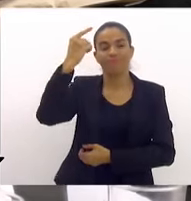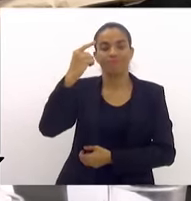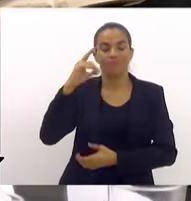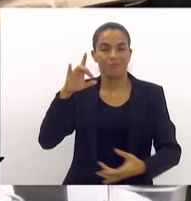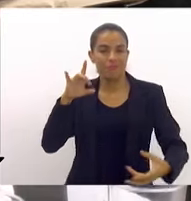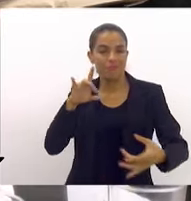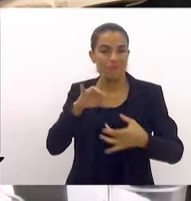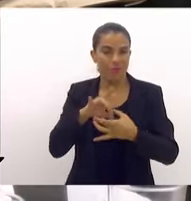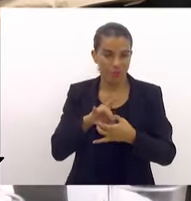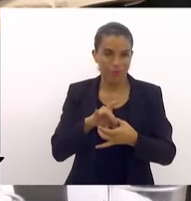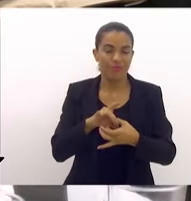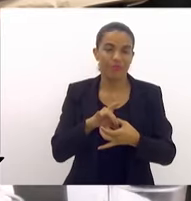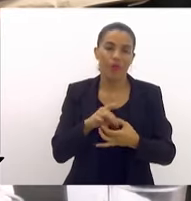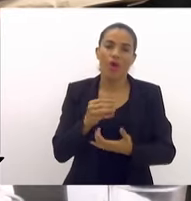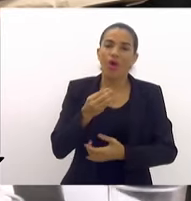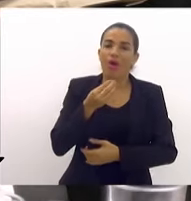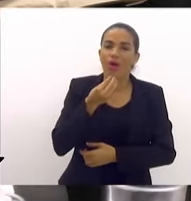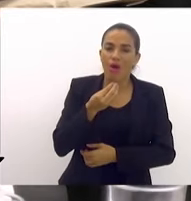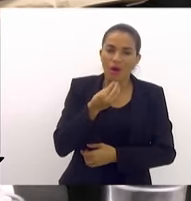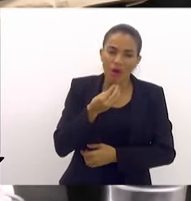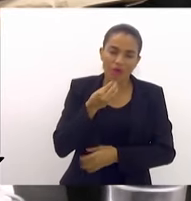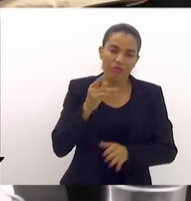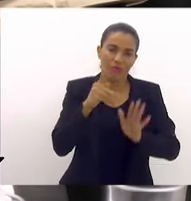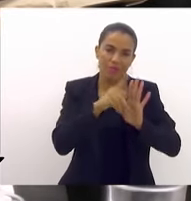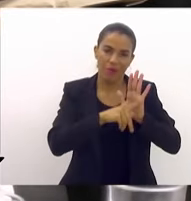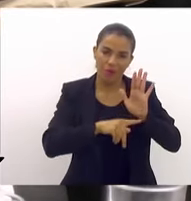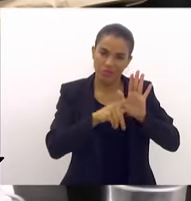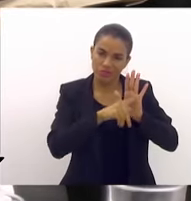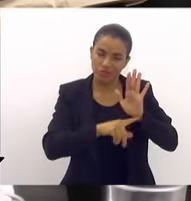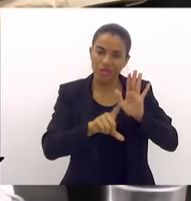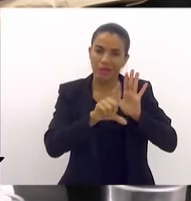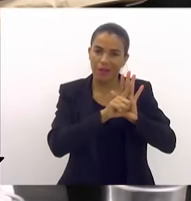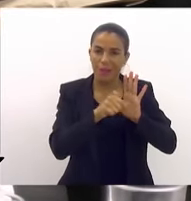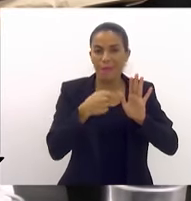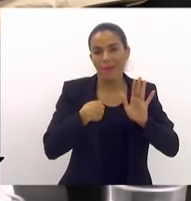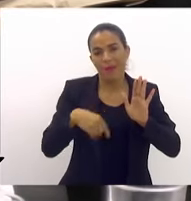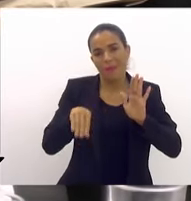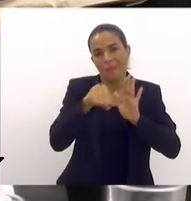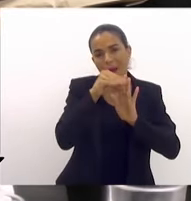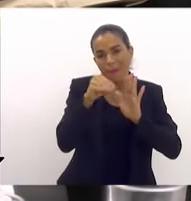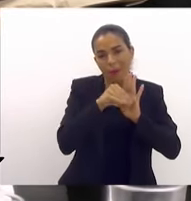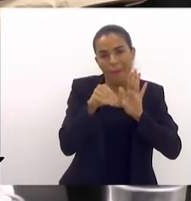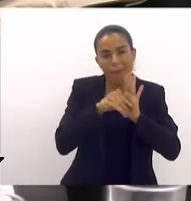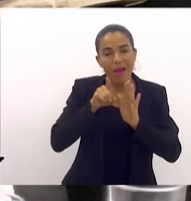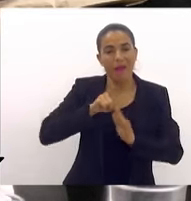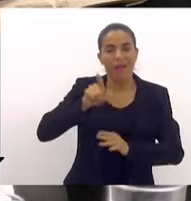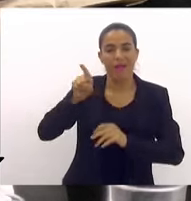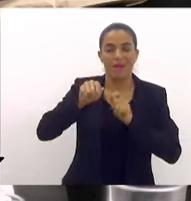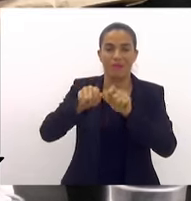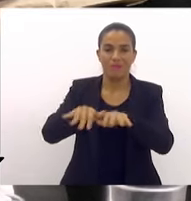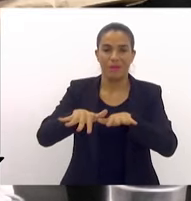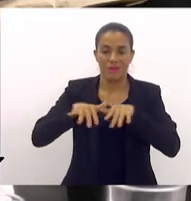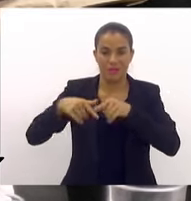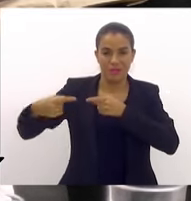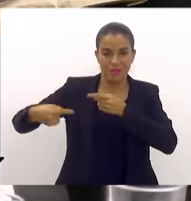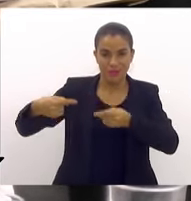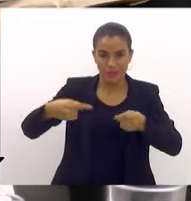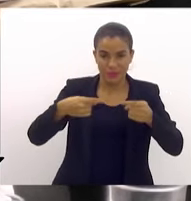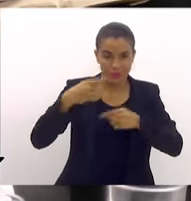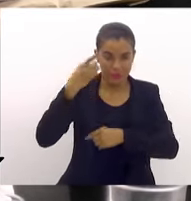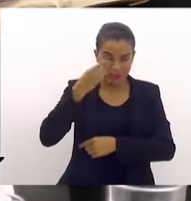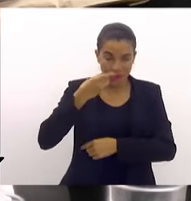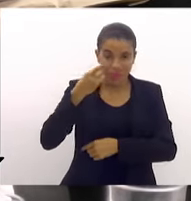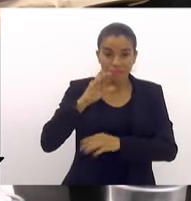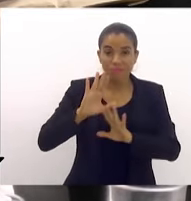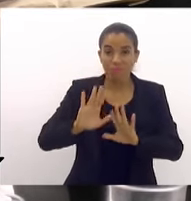rápida associação. Lógico que esse projeto deve receber emendas em plenário. Então, eu não tive como dizer que era inconstitucional, mas